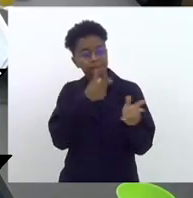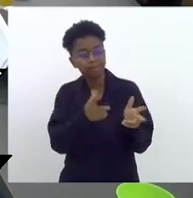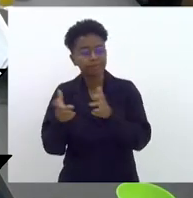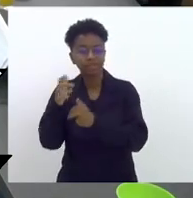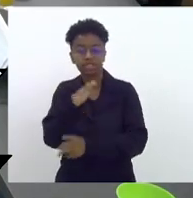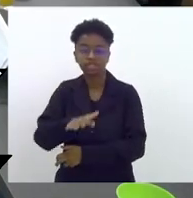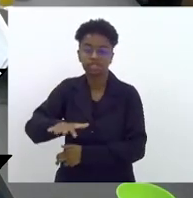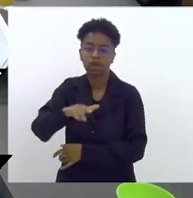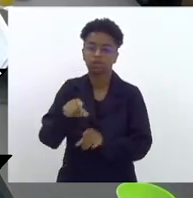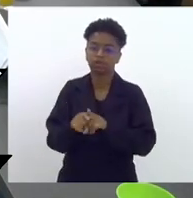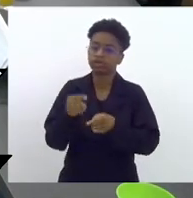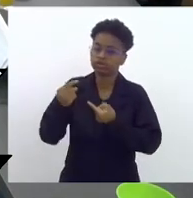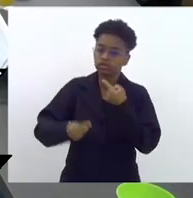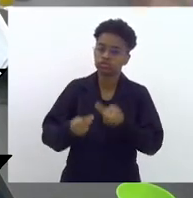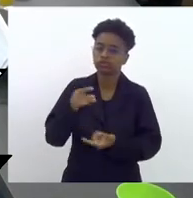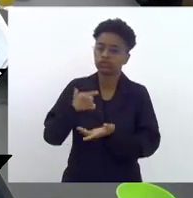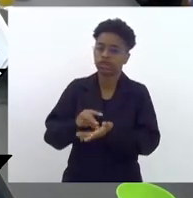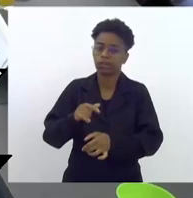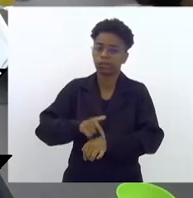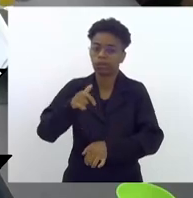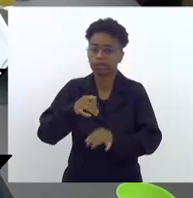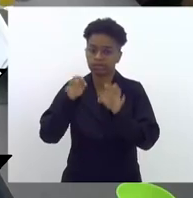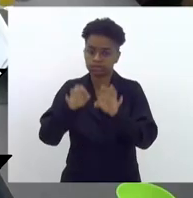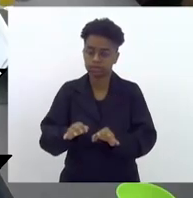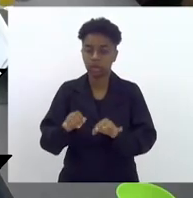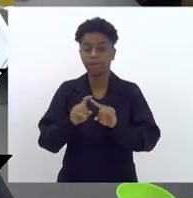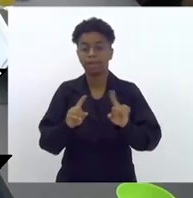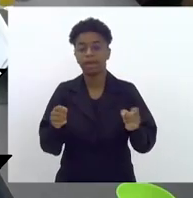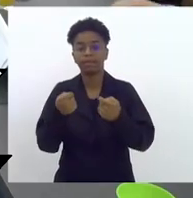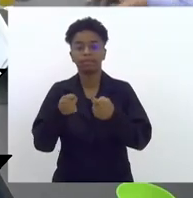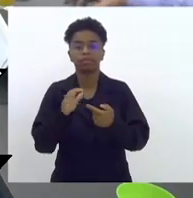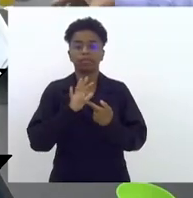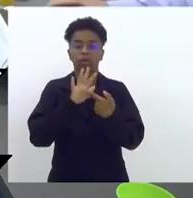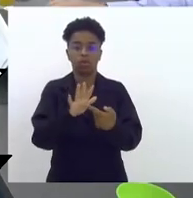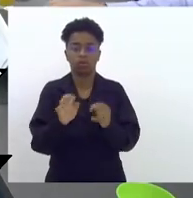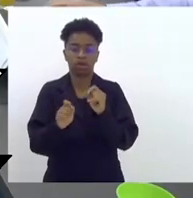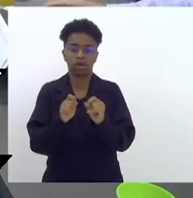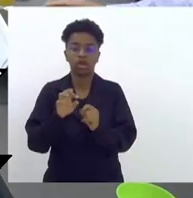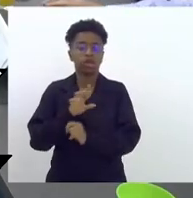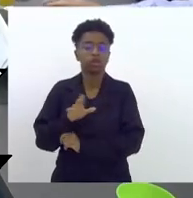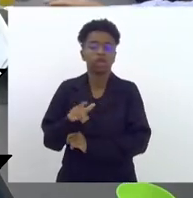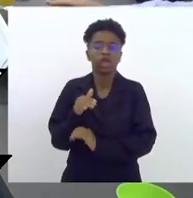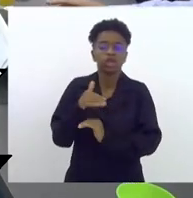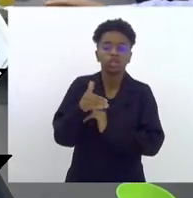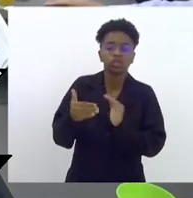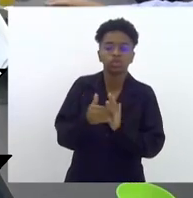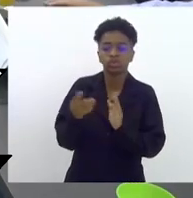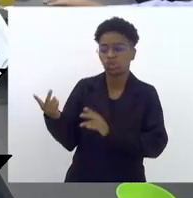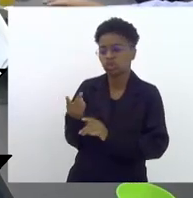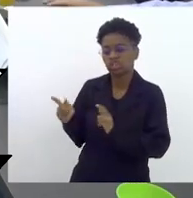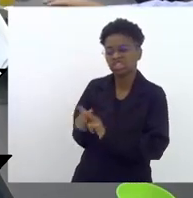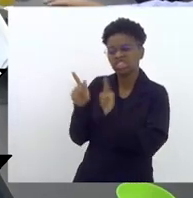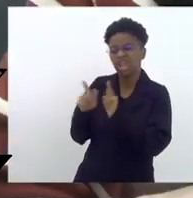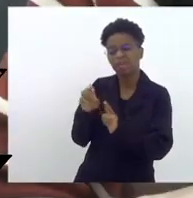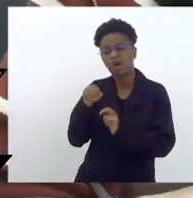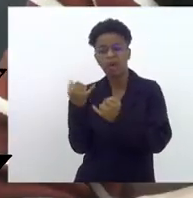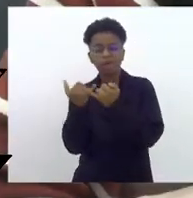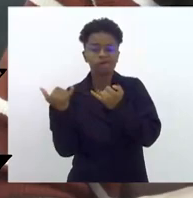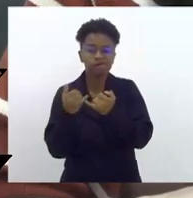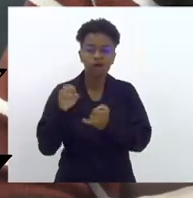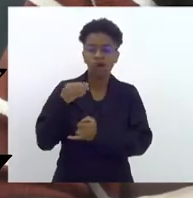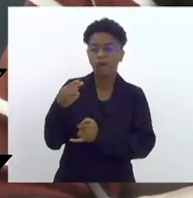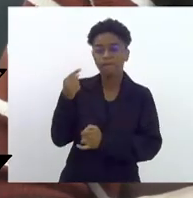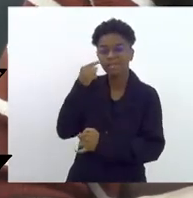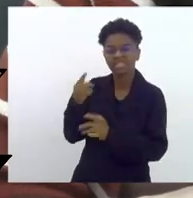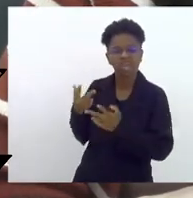discutir de fato mérito no momento oportuno Mas é só para colocar que nem em tudo nós somos gêmeos ou parecidos ou pensamos